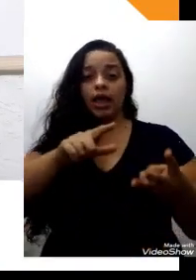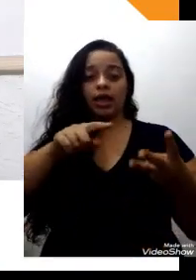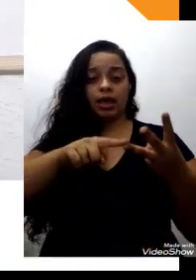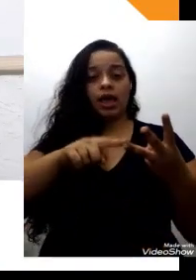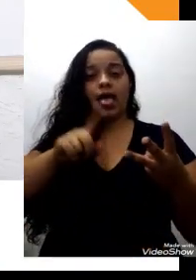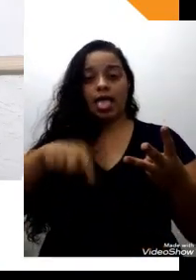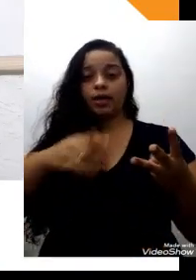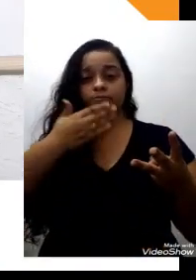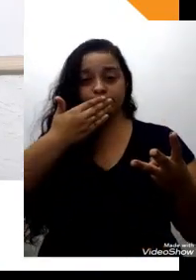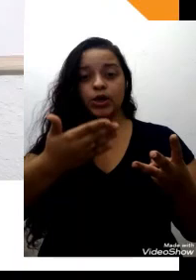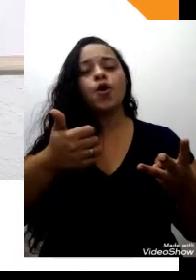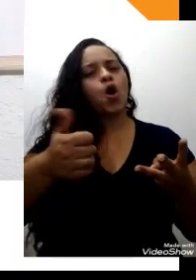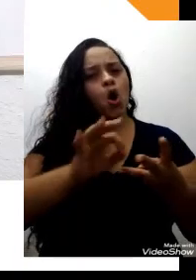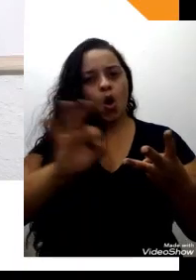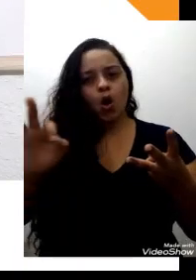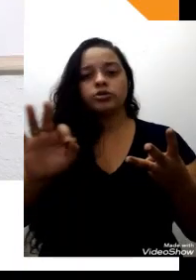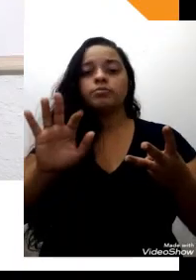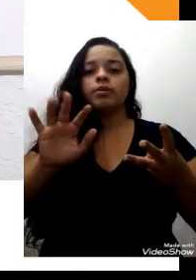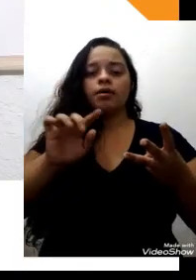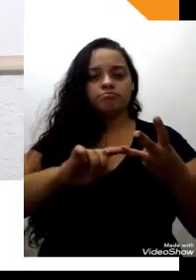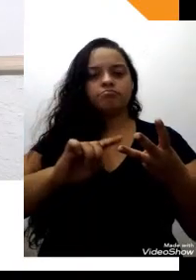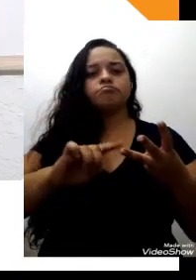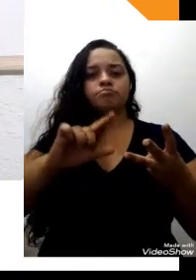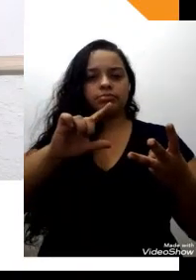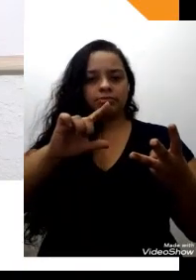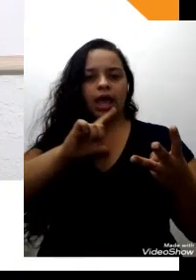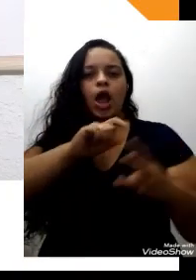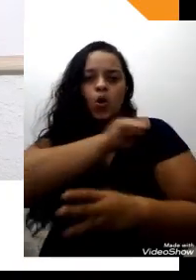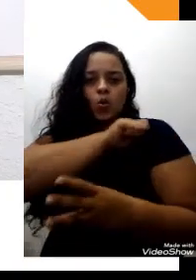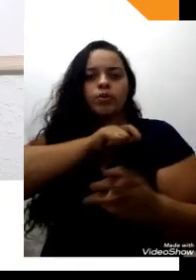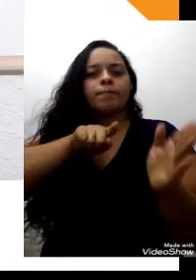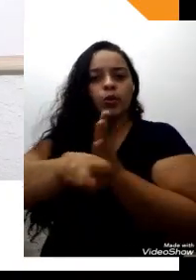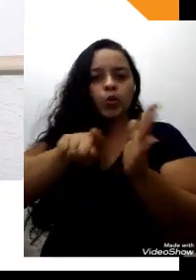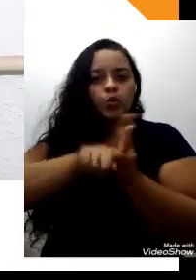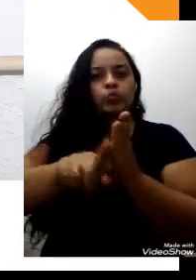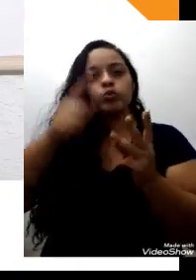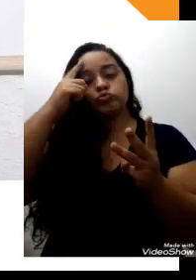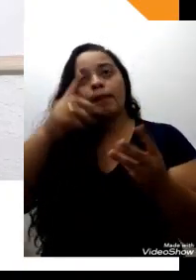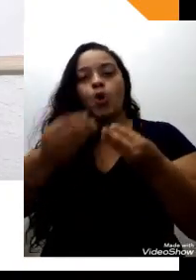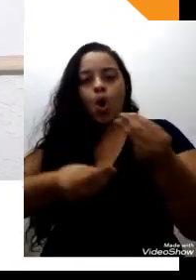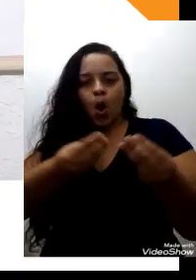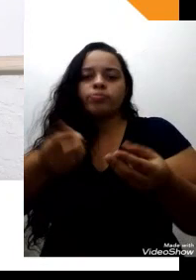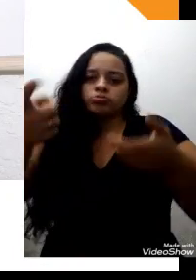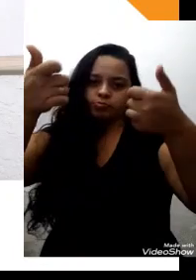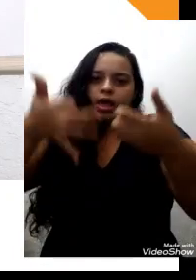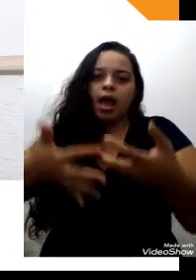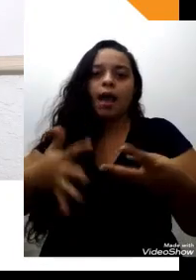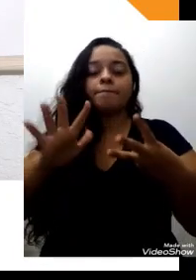opção? É uma opção, é uma boa opção. Muitos alunos querem fazer pergunta direta na redação e não sabem como